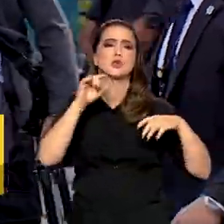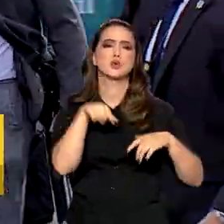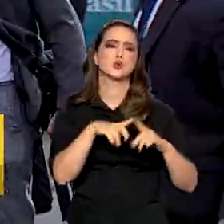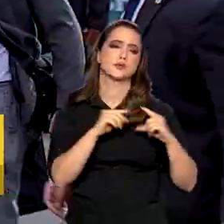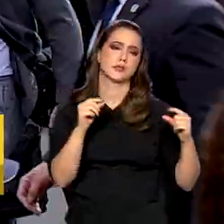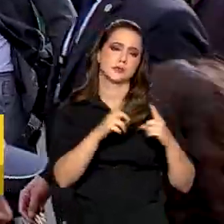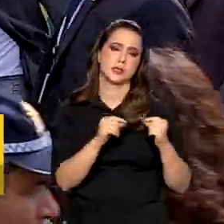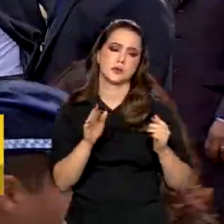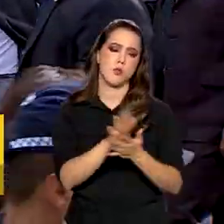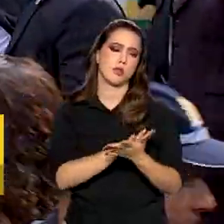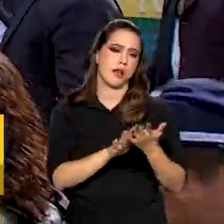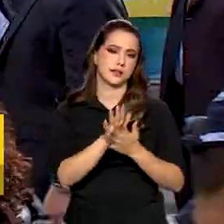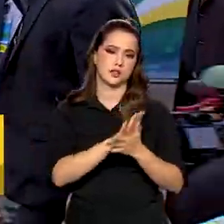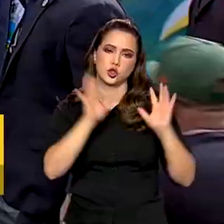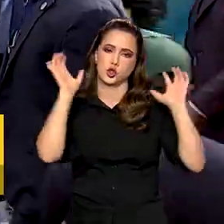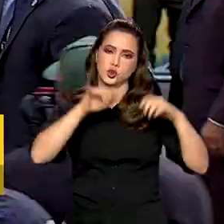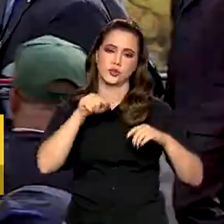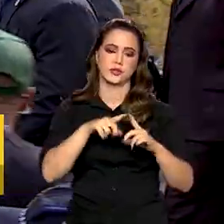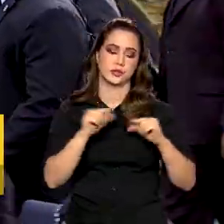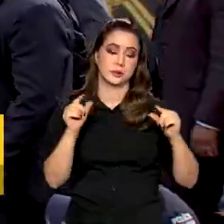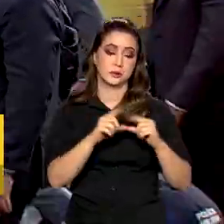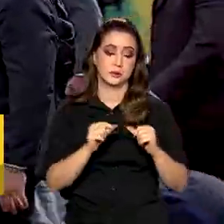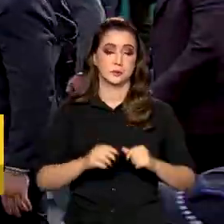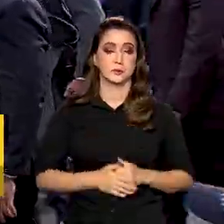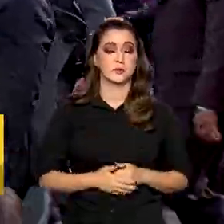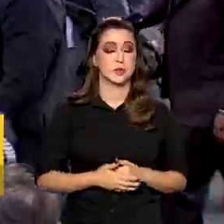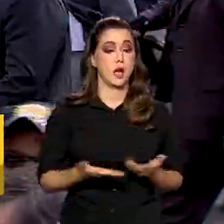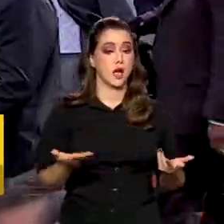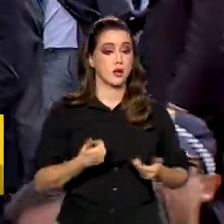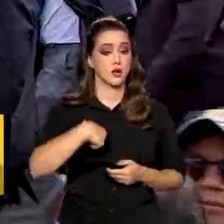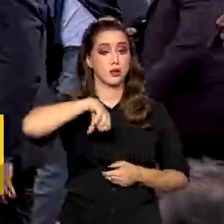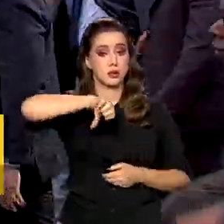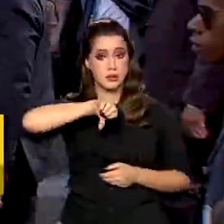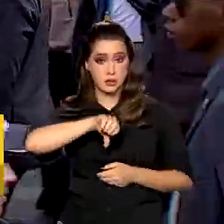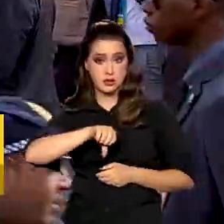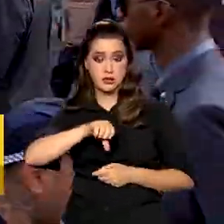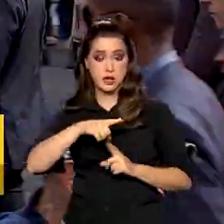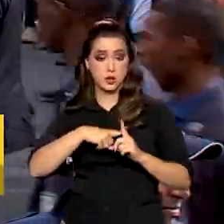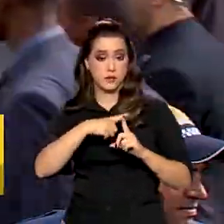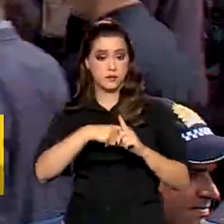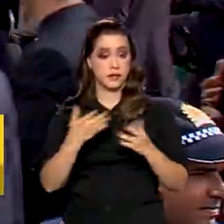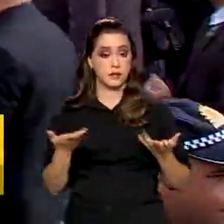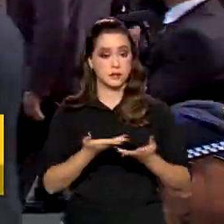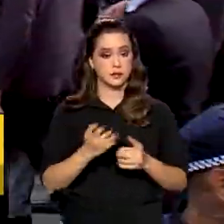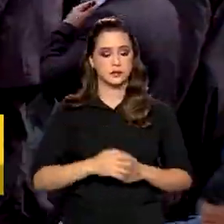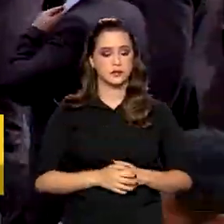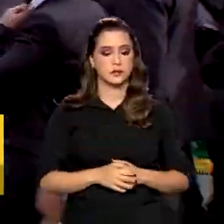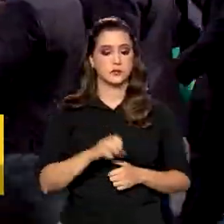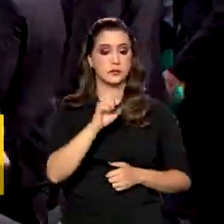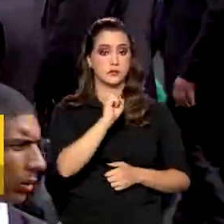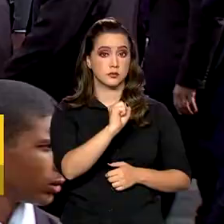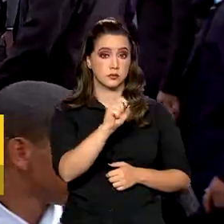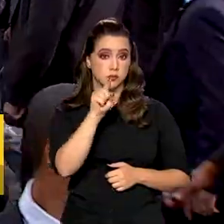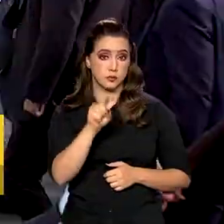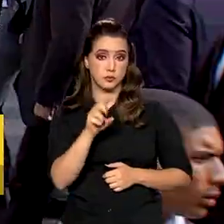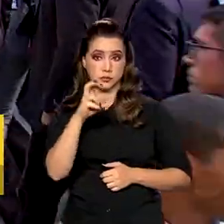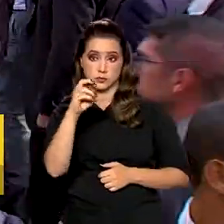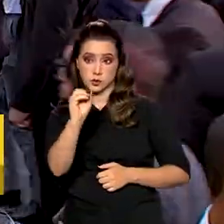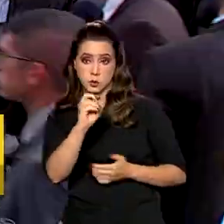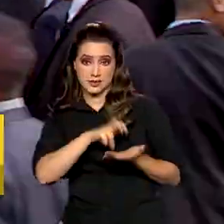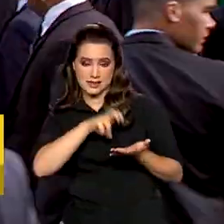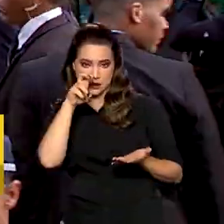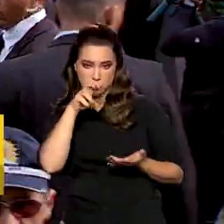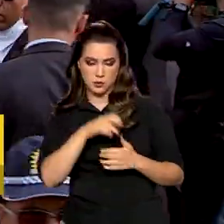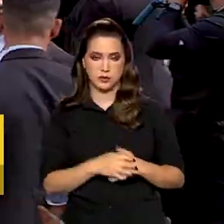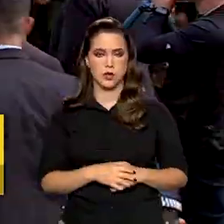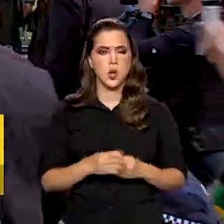no Distrito Federal. 19 graus aqui no Distrito Federal, neste momento, 8h50 da manhã. E